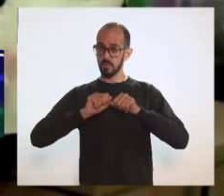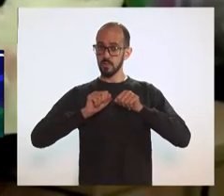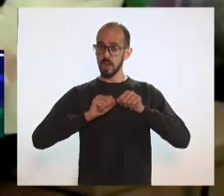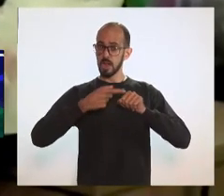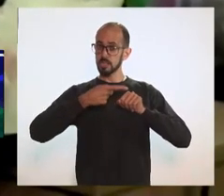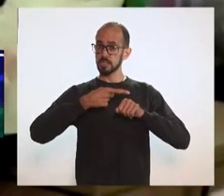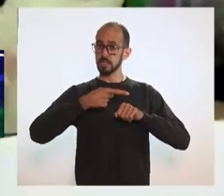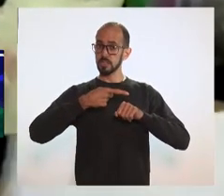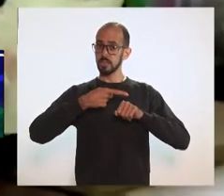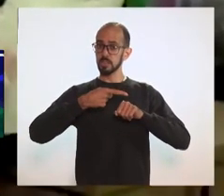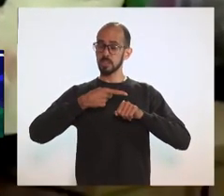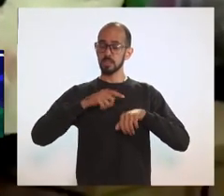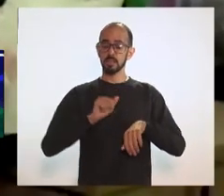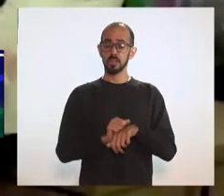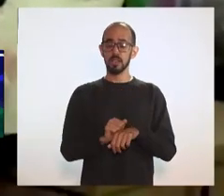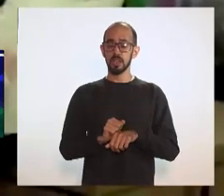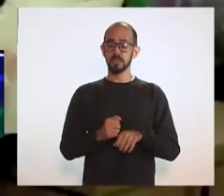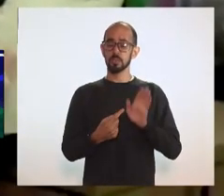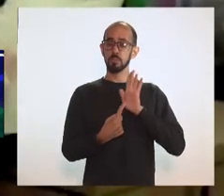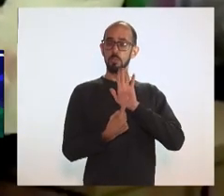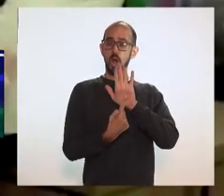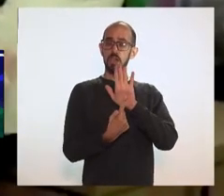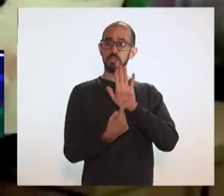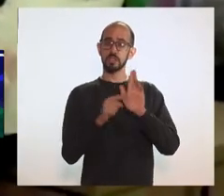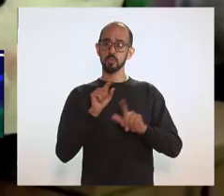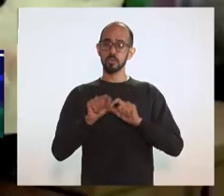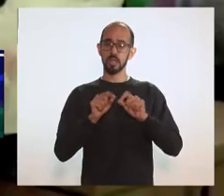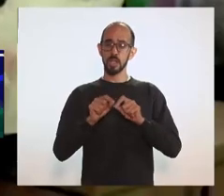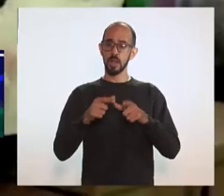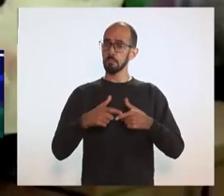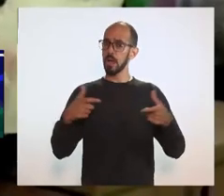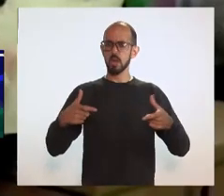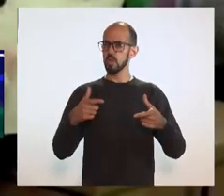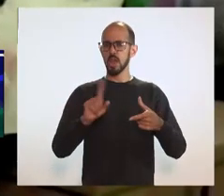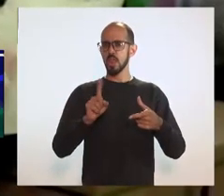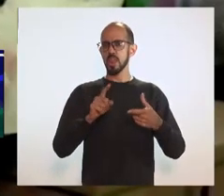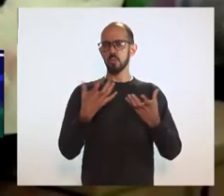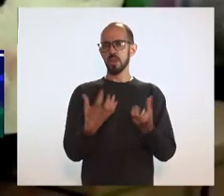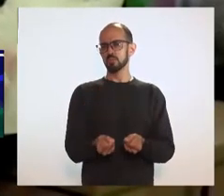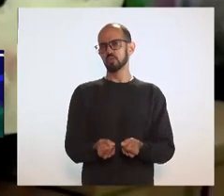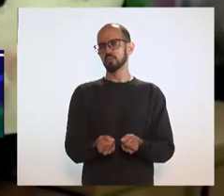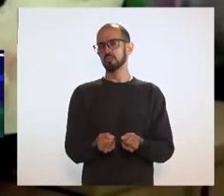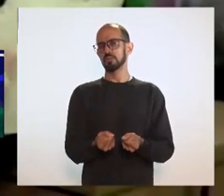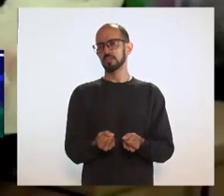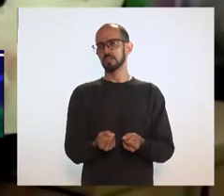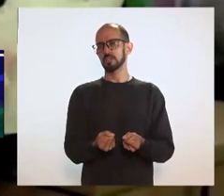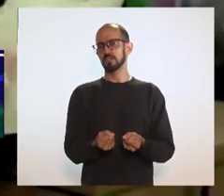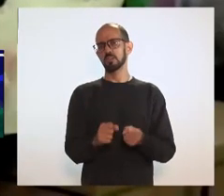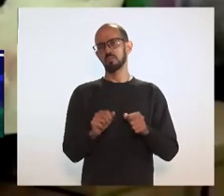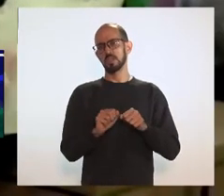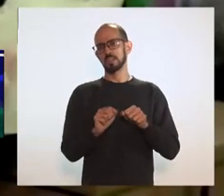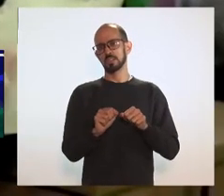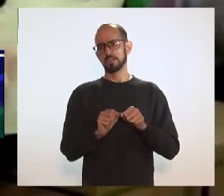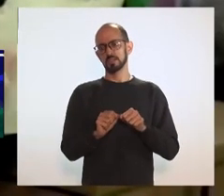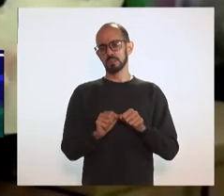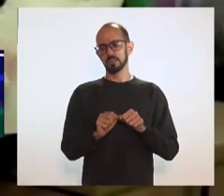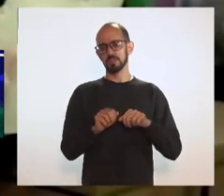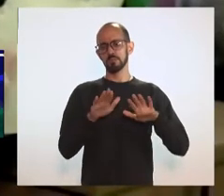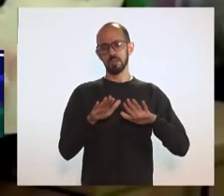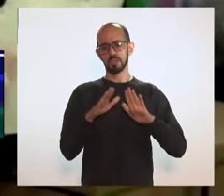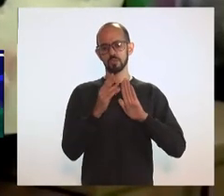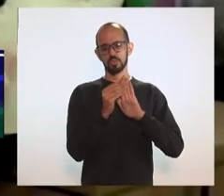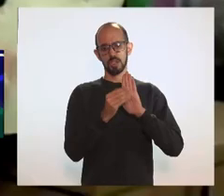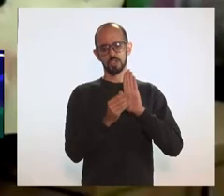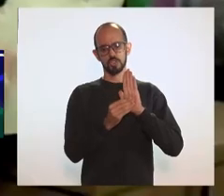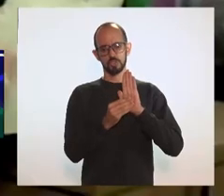traz, nesse painel, que a maioria não assume que cometeu o fato, mas os registros